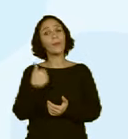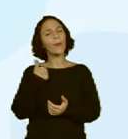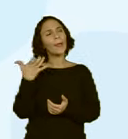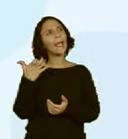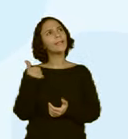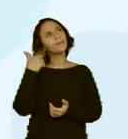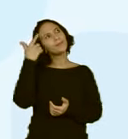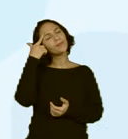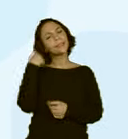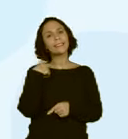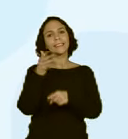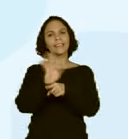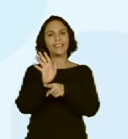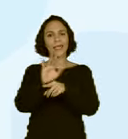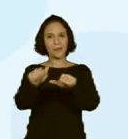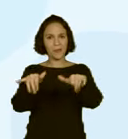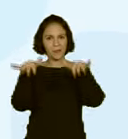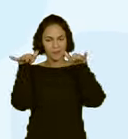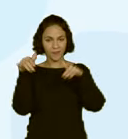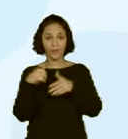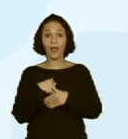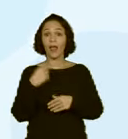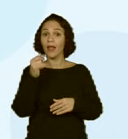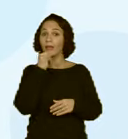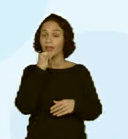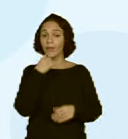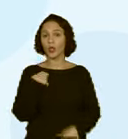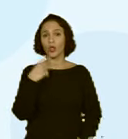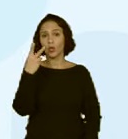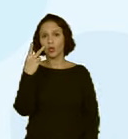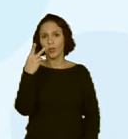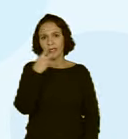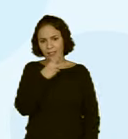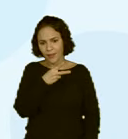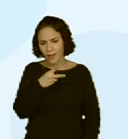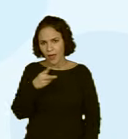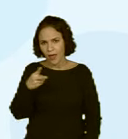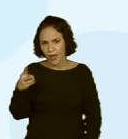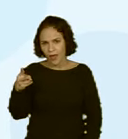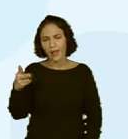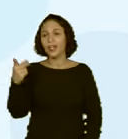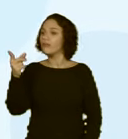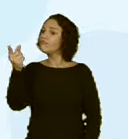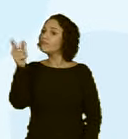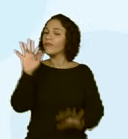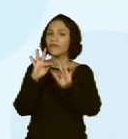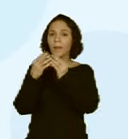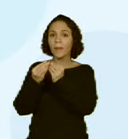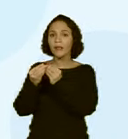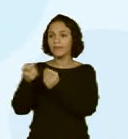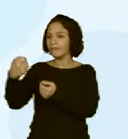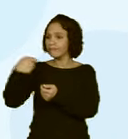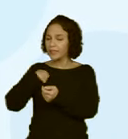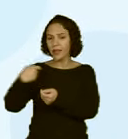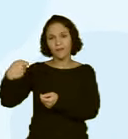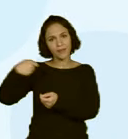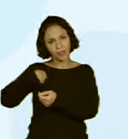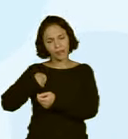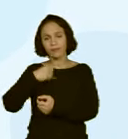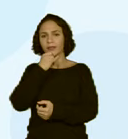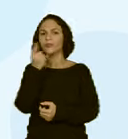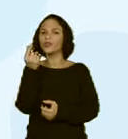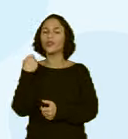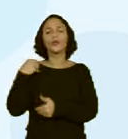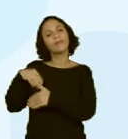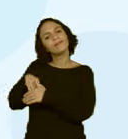cinema. Eu vou juntar o dinheiro de 2 semanadas, né? Dinheiro que eu recebo da minha família toda semana. Vou juntar